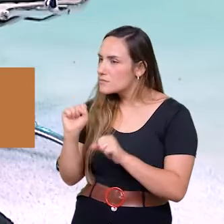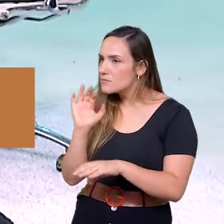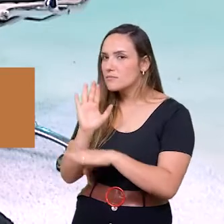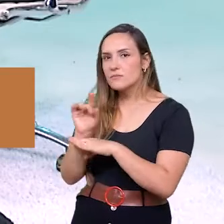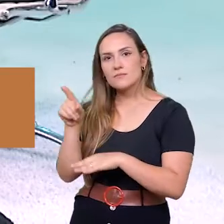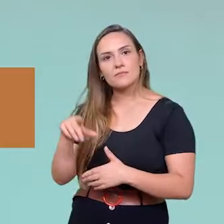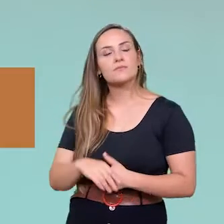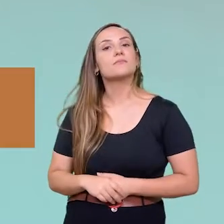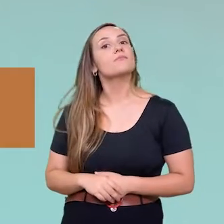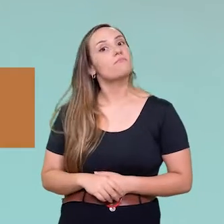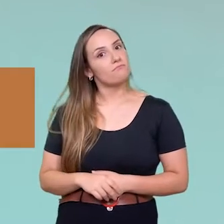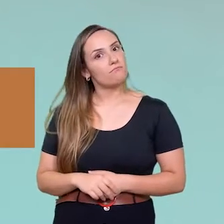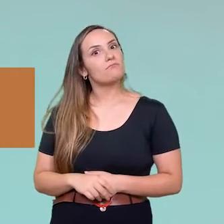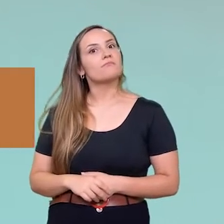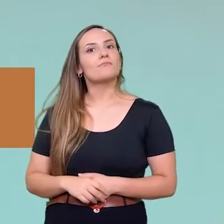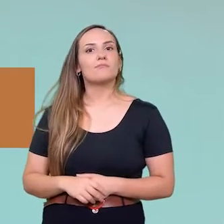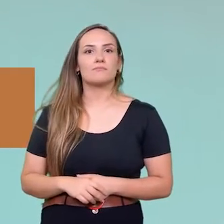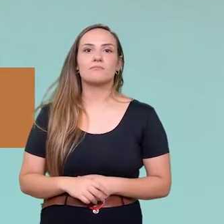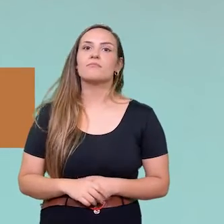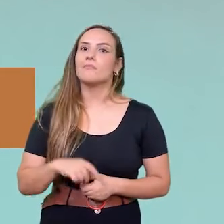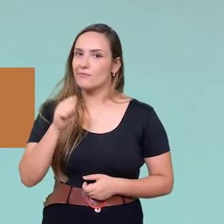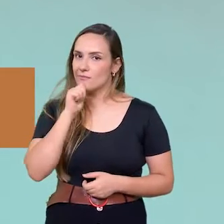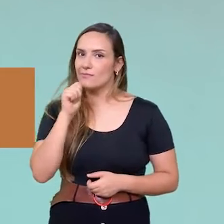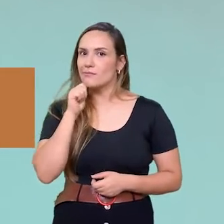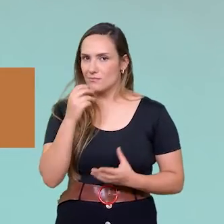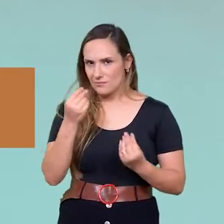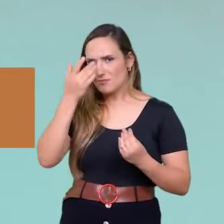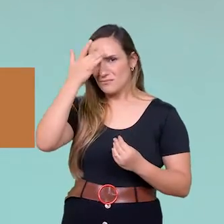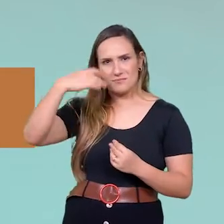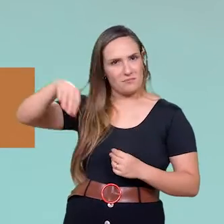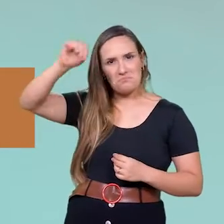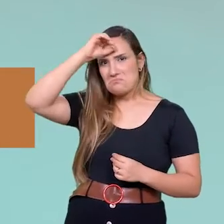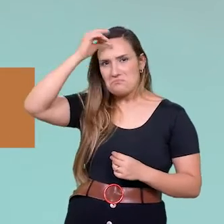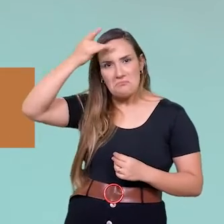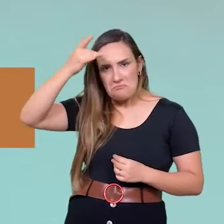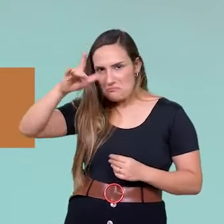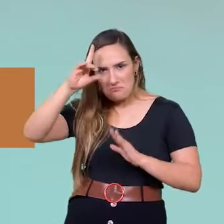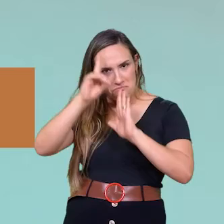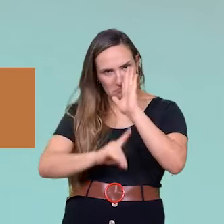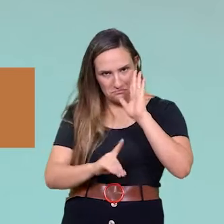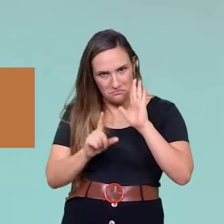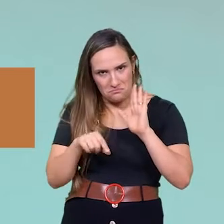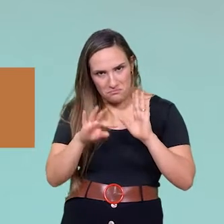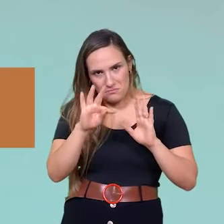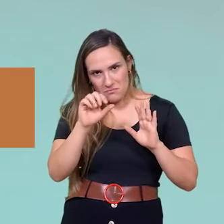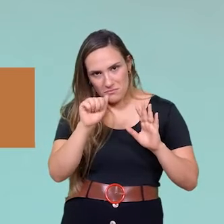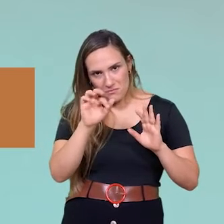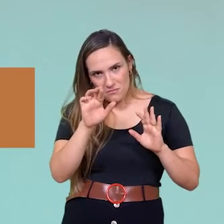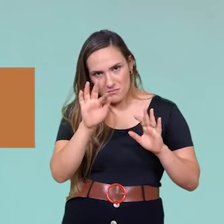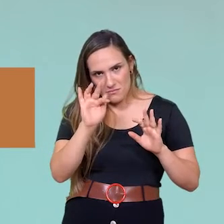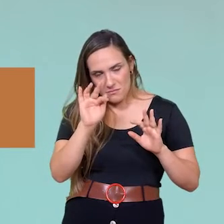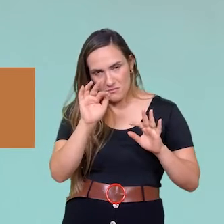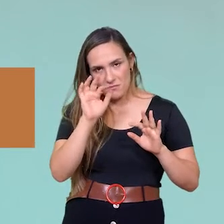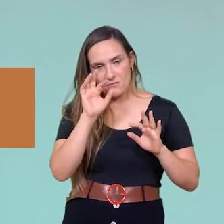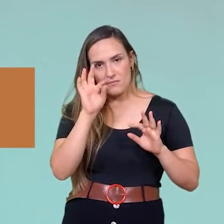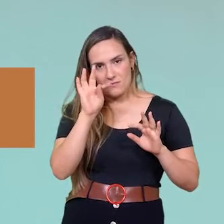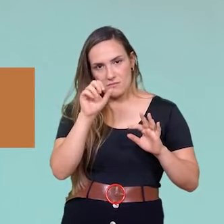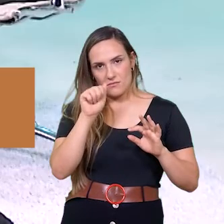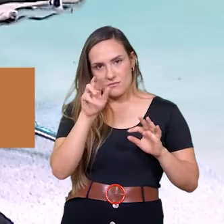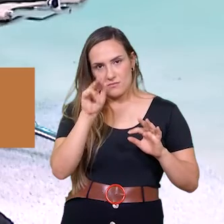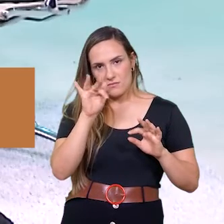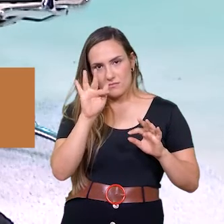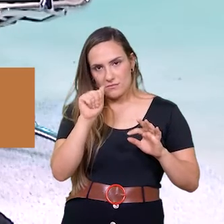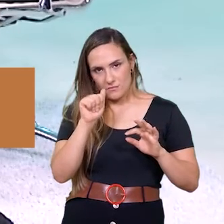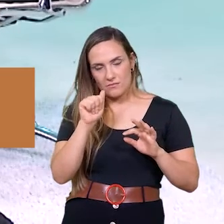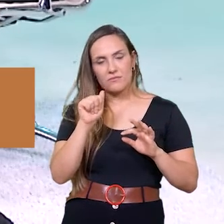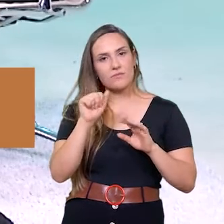do seu orçamento. Então, há ainda muito desconhecimento sobre esse direito de poder participar, né, da tarifa social.